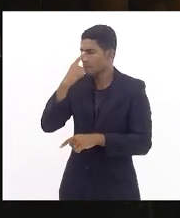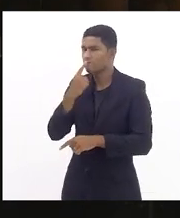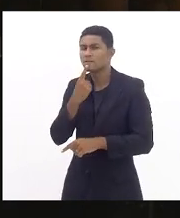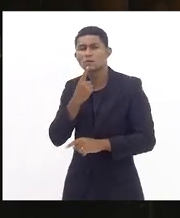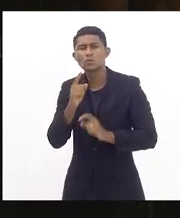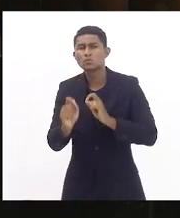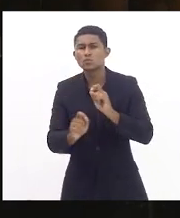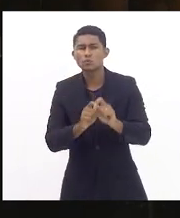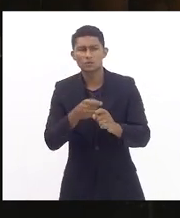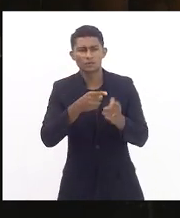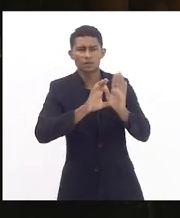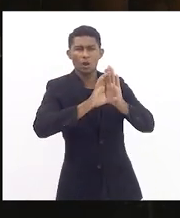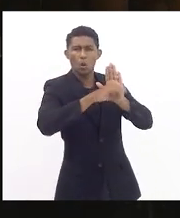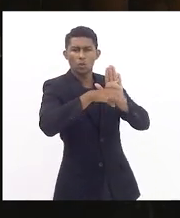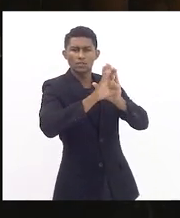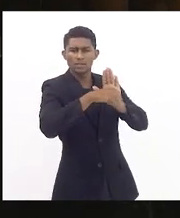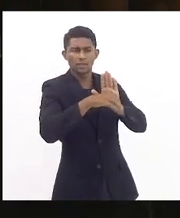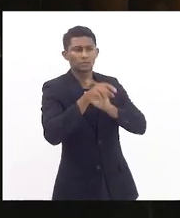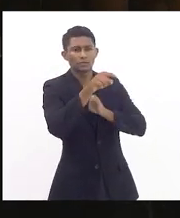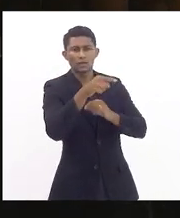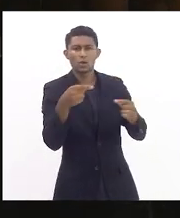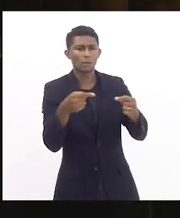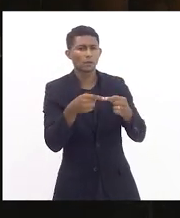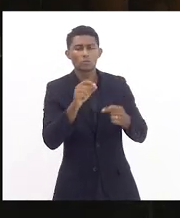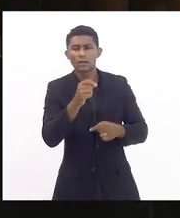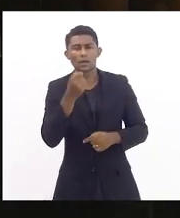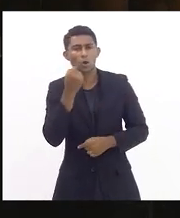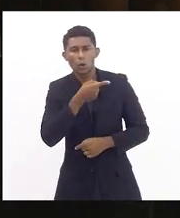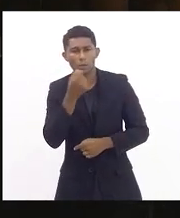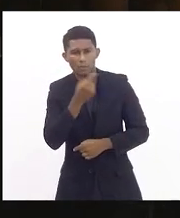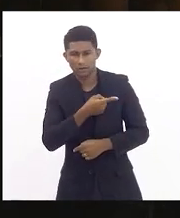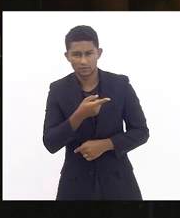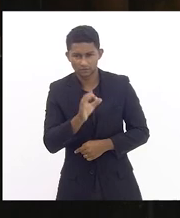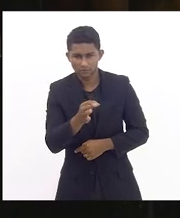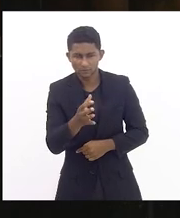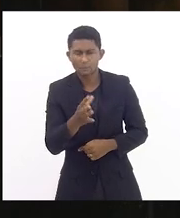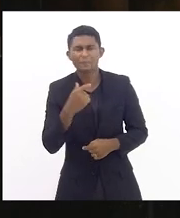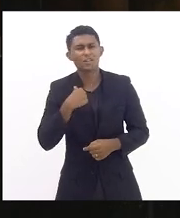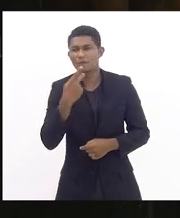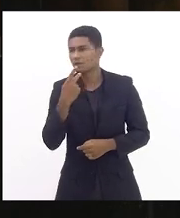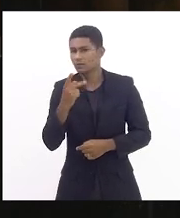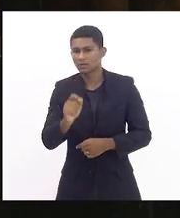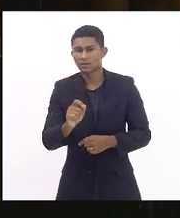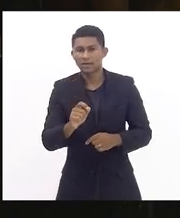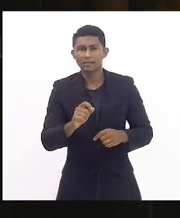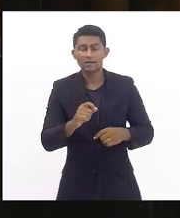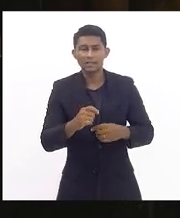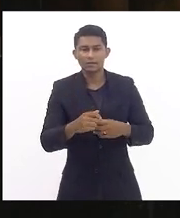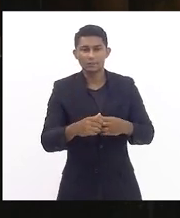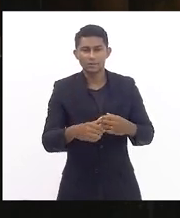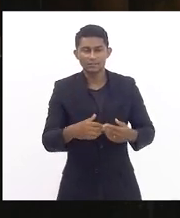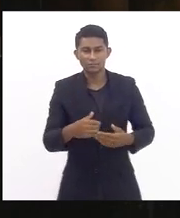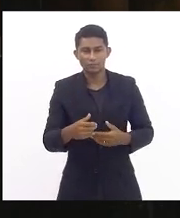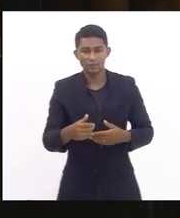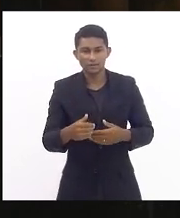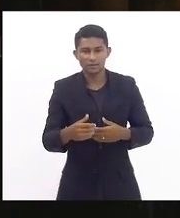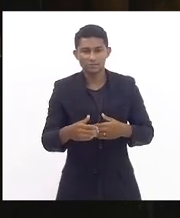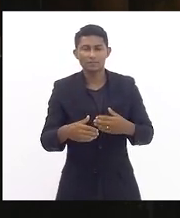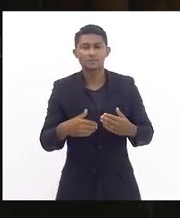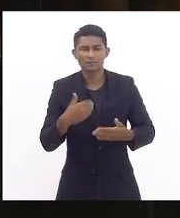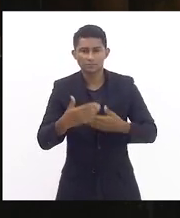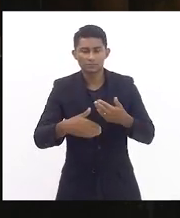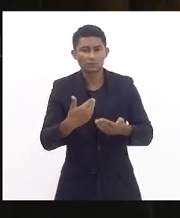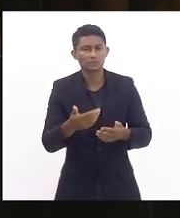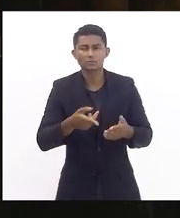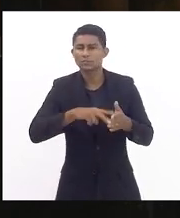o conceito dele é comédia. Eu diria que é pedofilia disfarçada de comédia. Então,